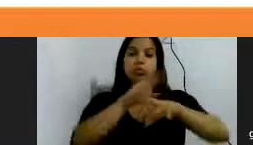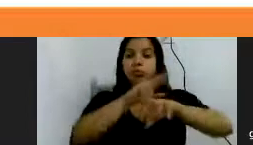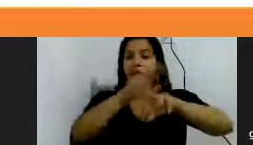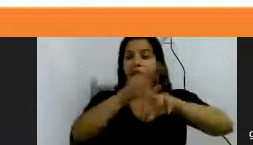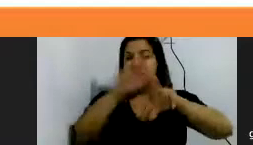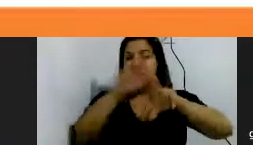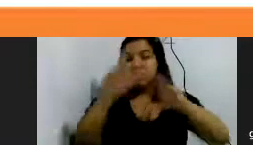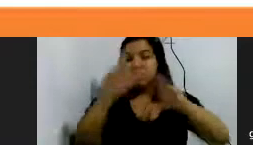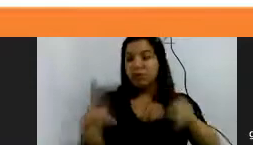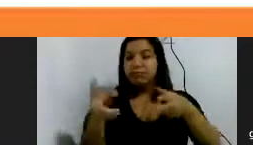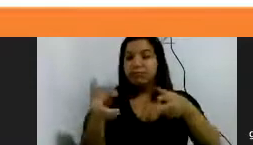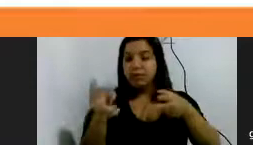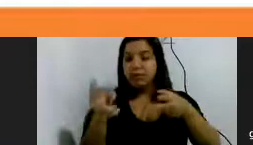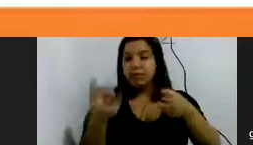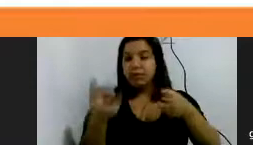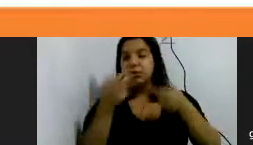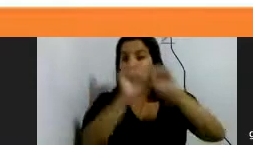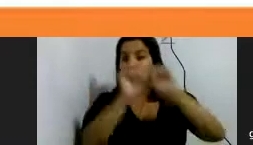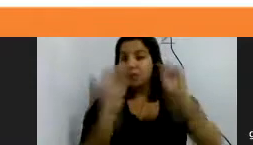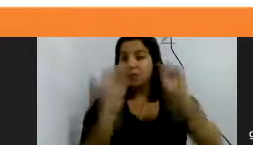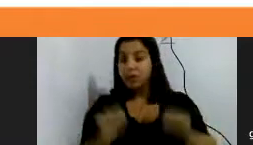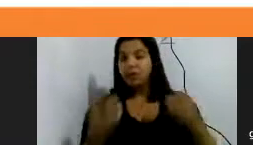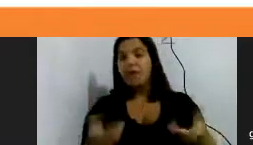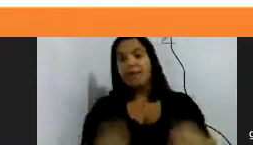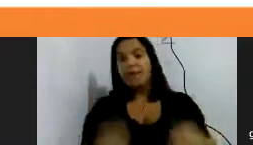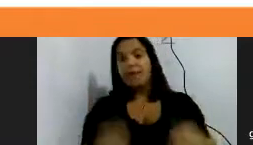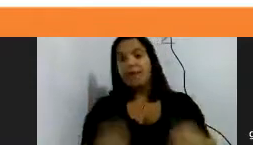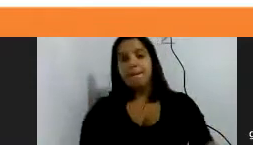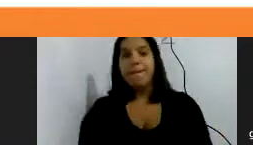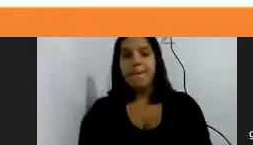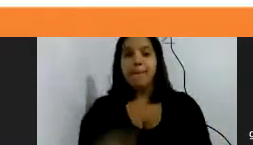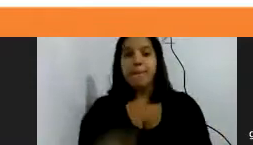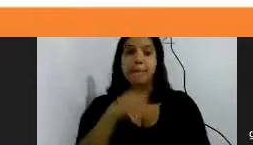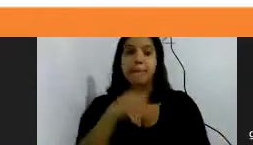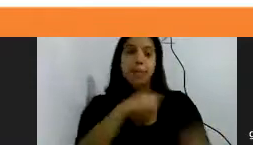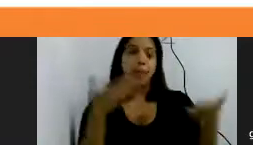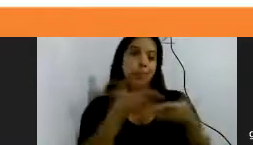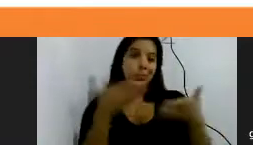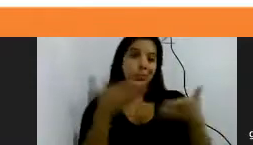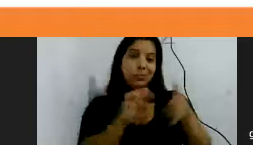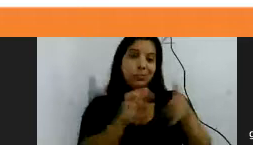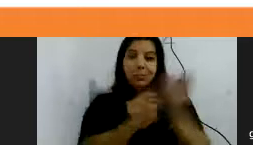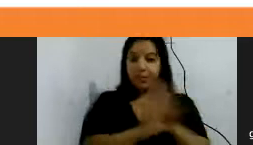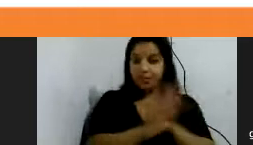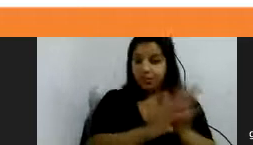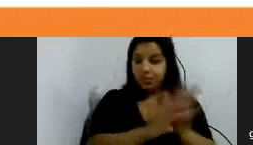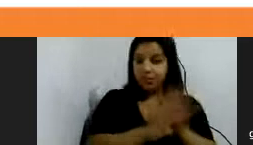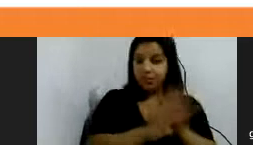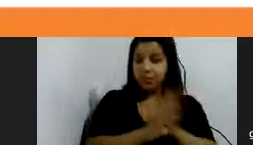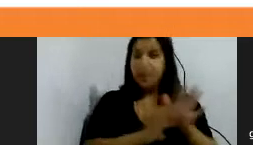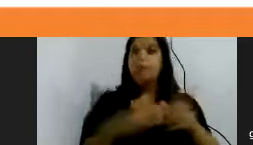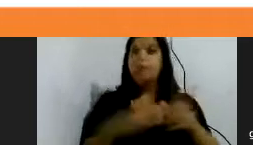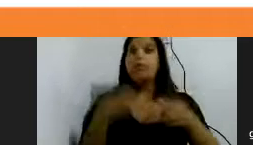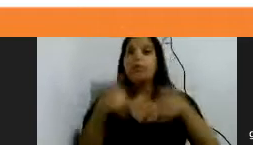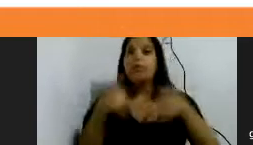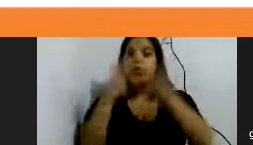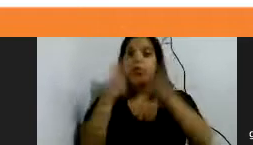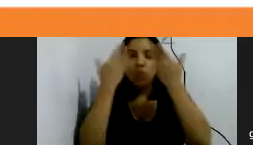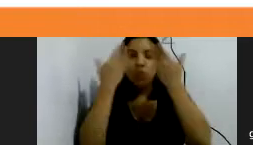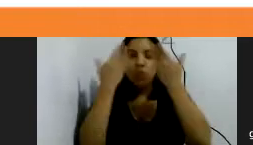na determinação desse sistema. Então, a gente já tem hoje em dia métodos moleculares e também